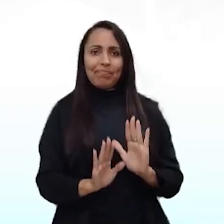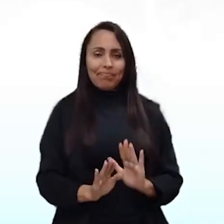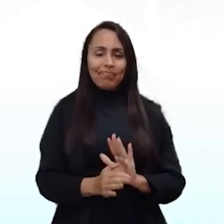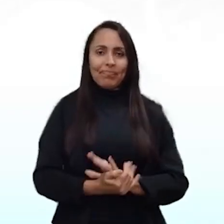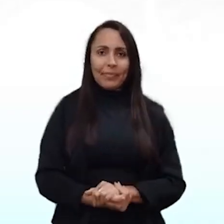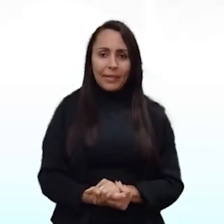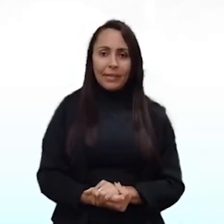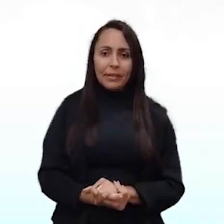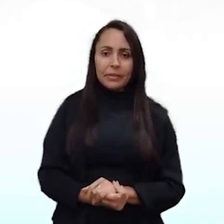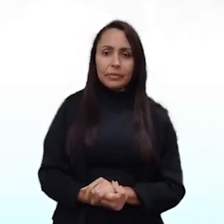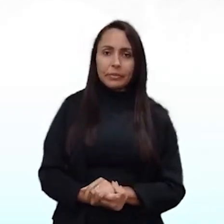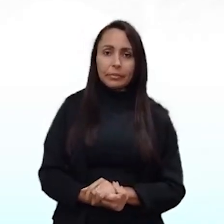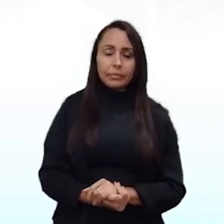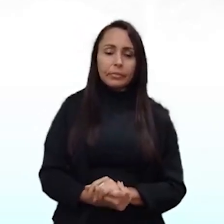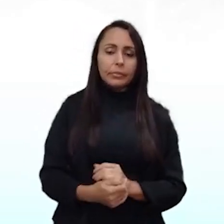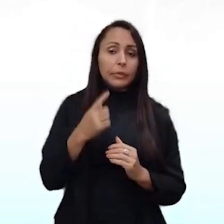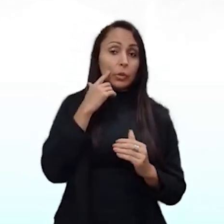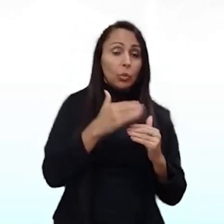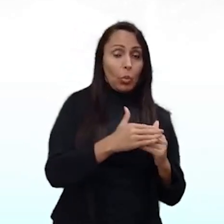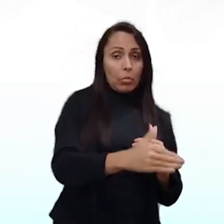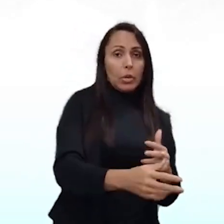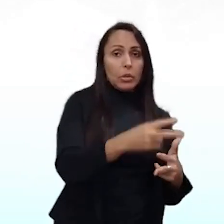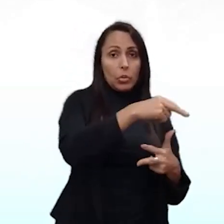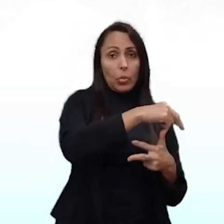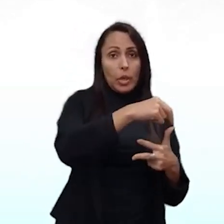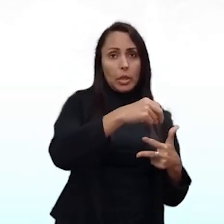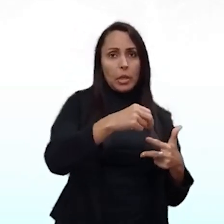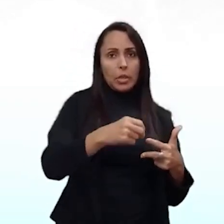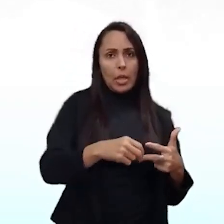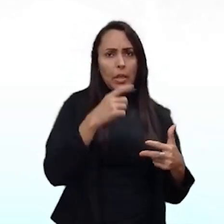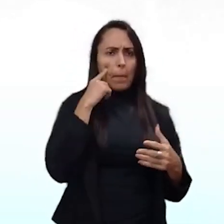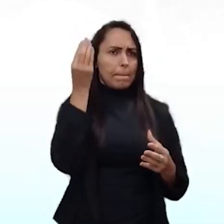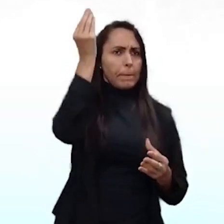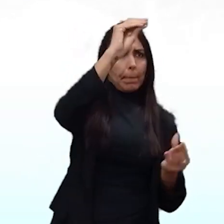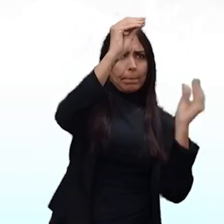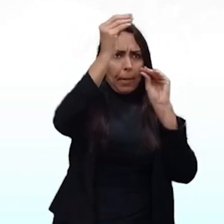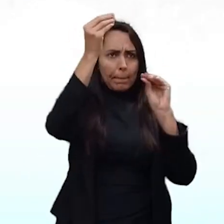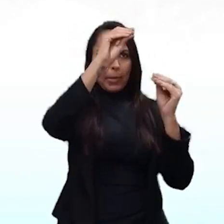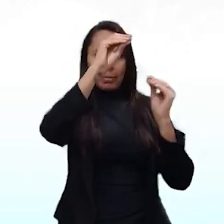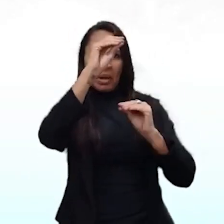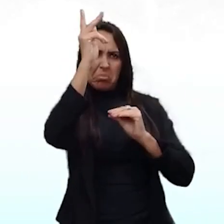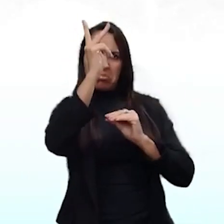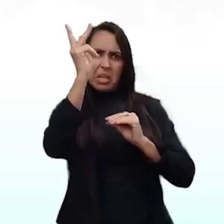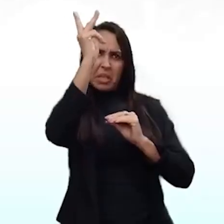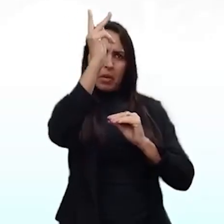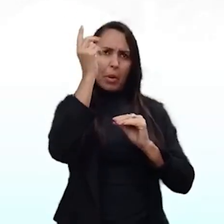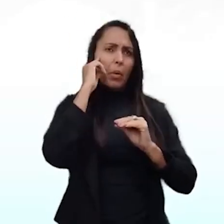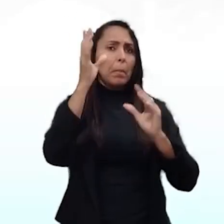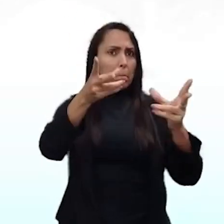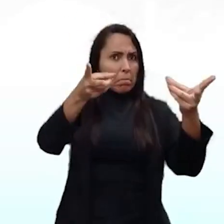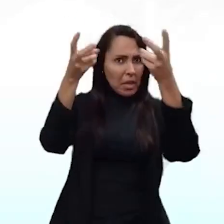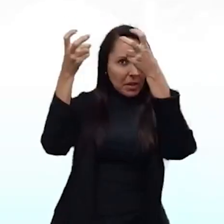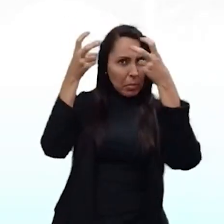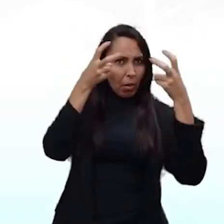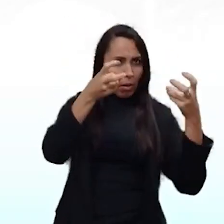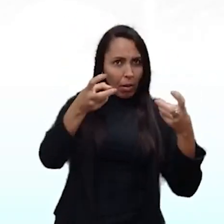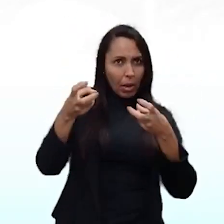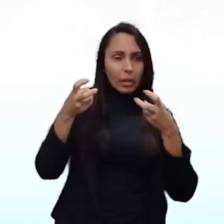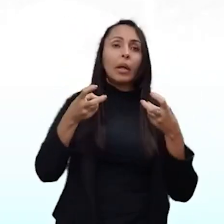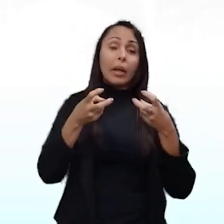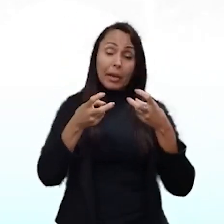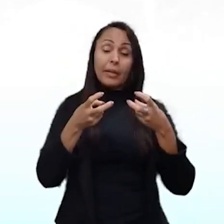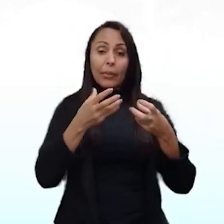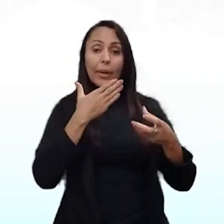linguagens. No começo, o Enem ele era recheado de imagens. Eram muitos textos multimodais,